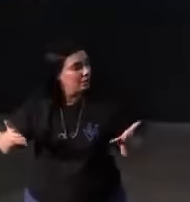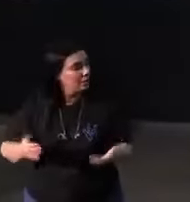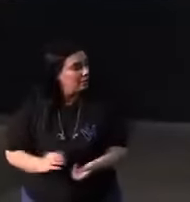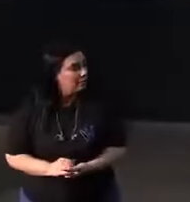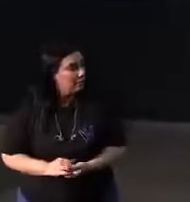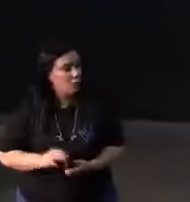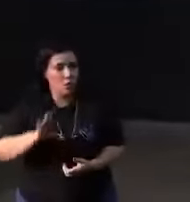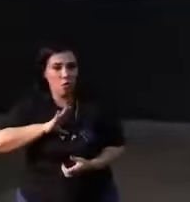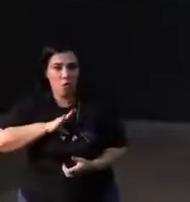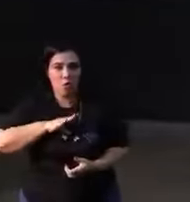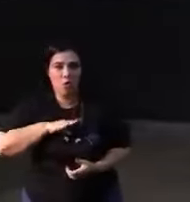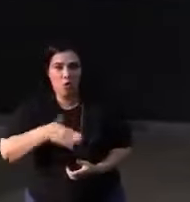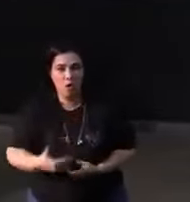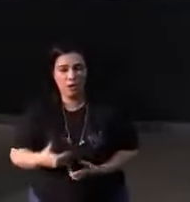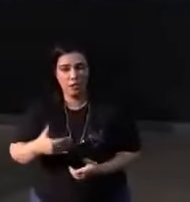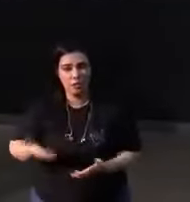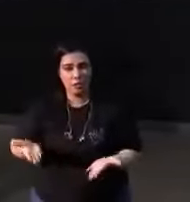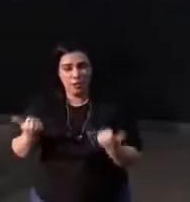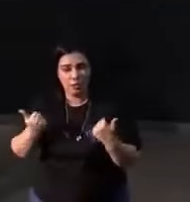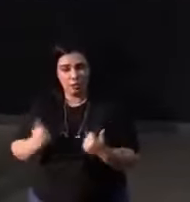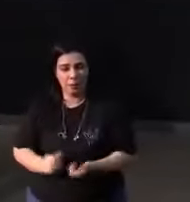Seja encorajado pelo Espírito.